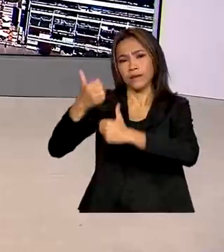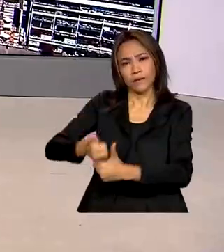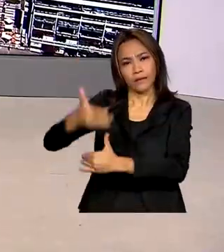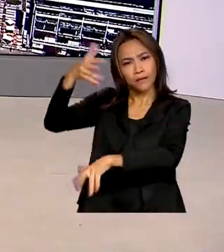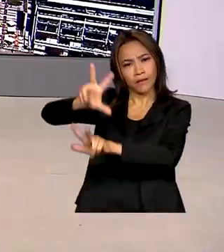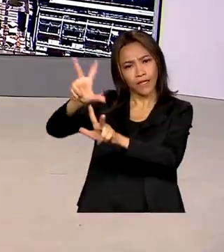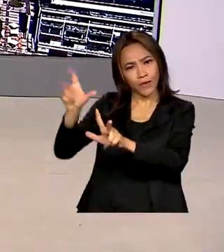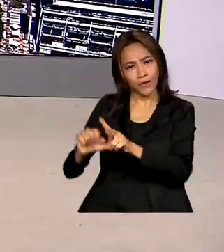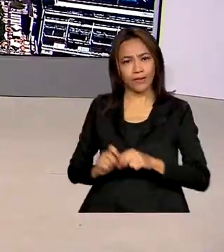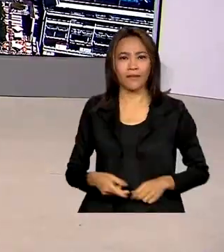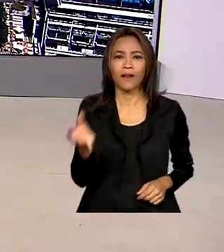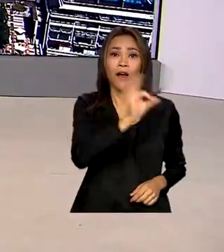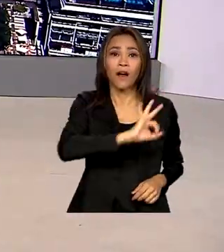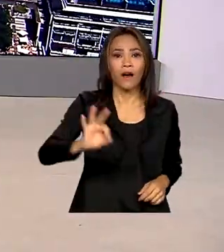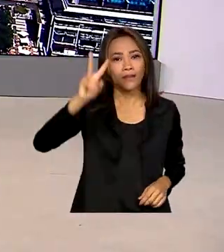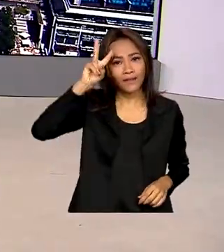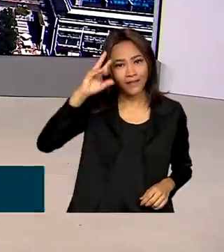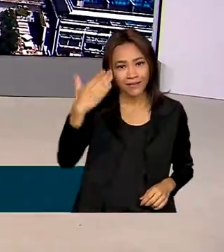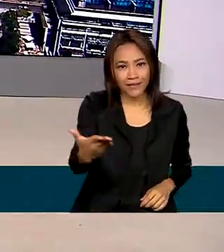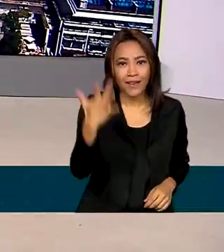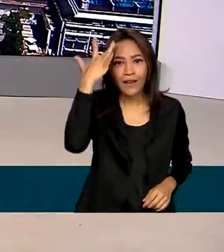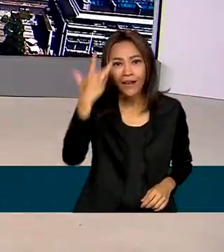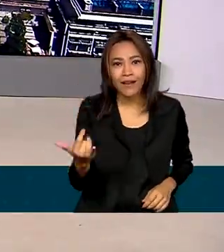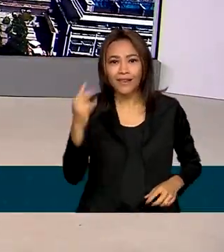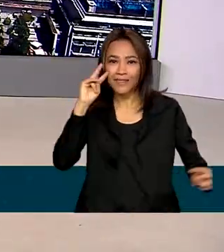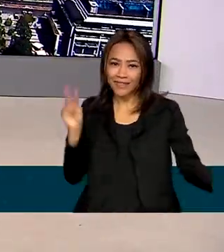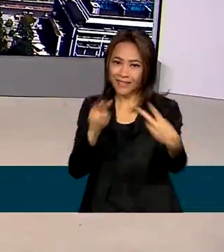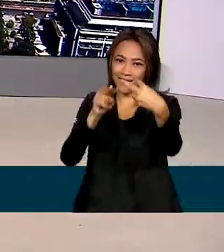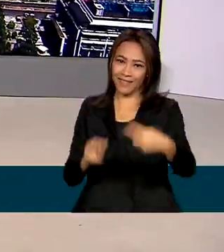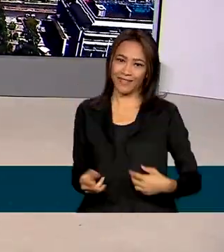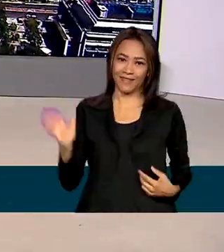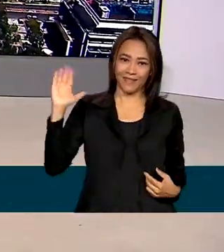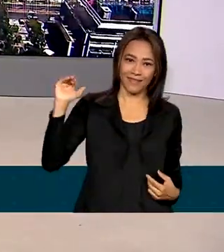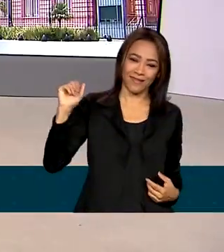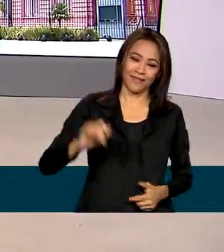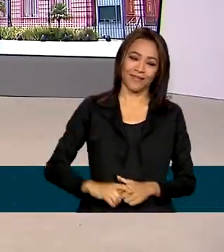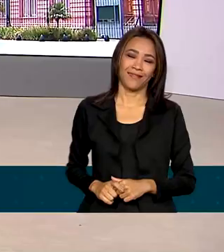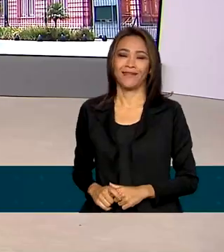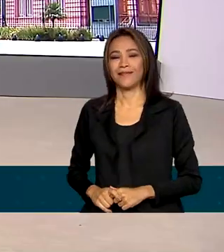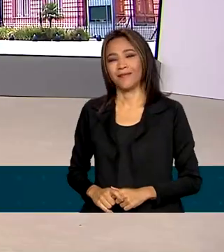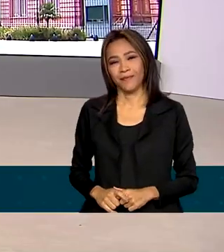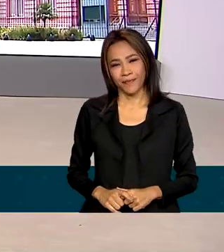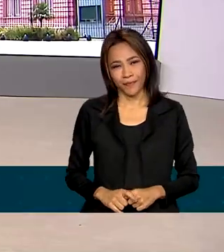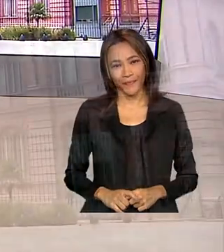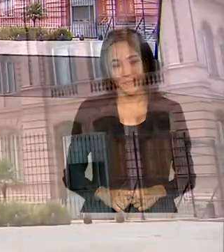da TV Brasil. Uma ótima segunda-feira para você. Nos vemos amanhã. Até lá. Tchau, tchau.